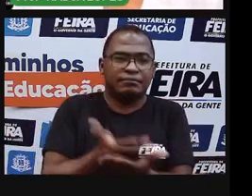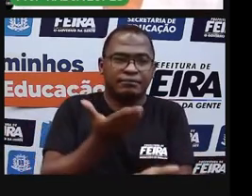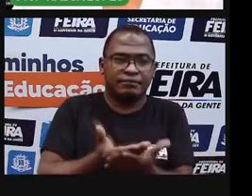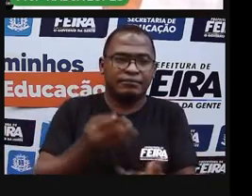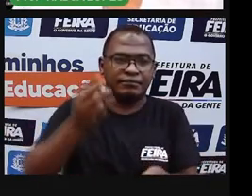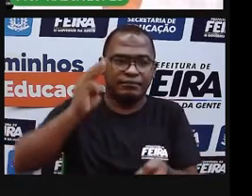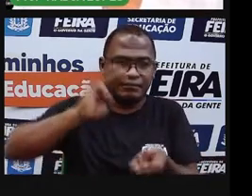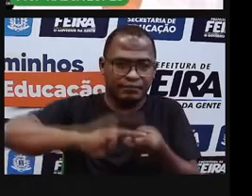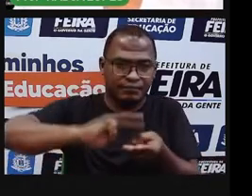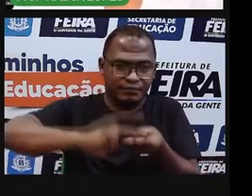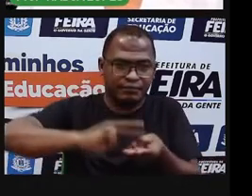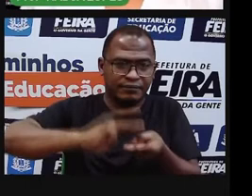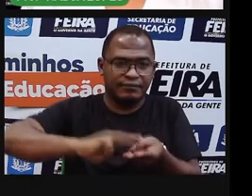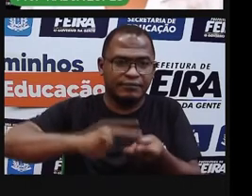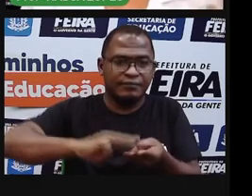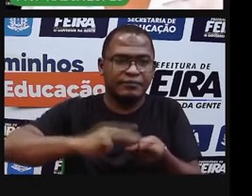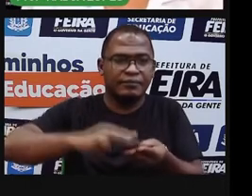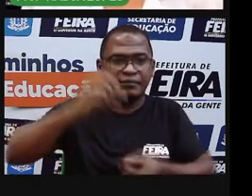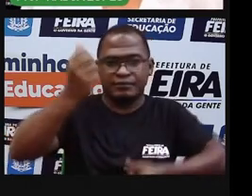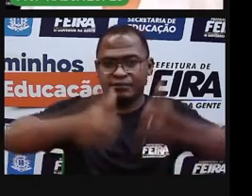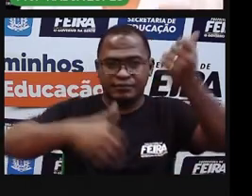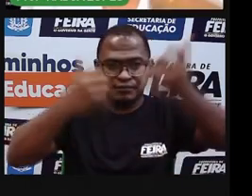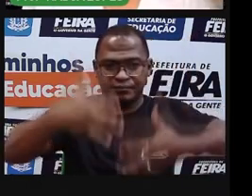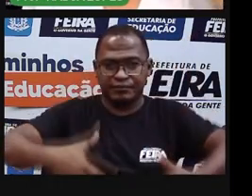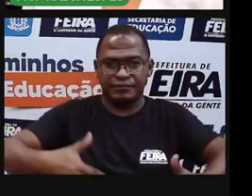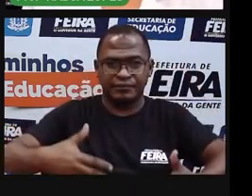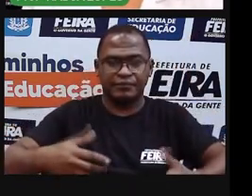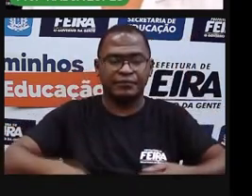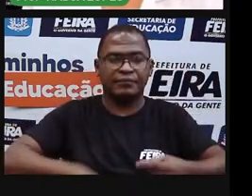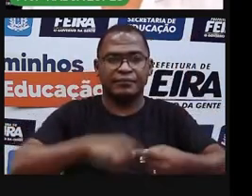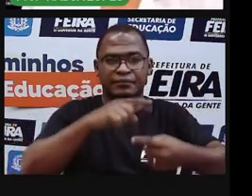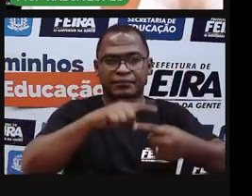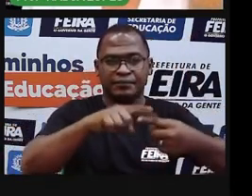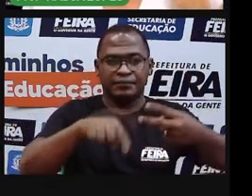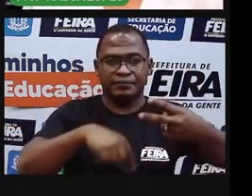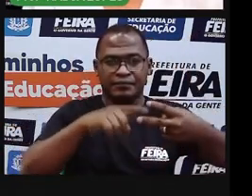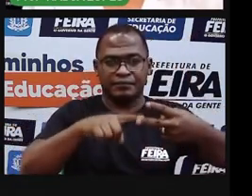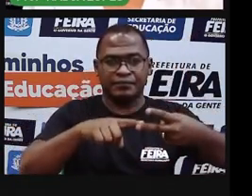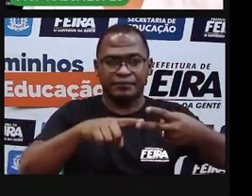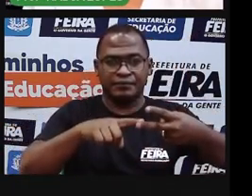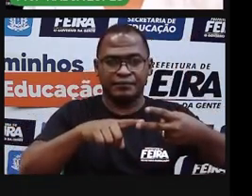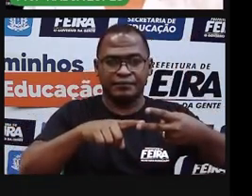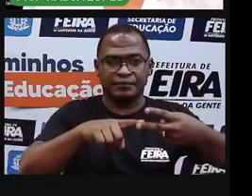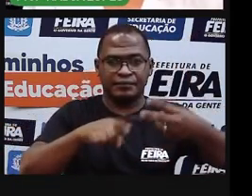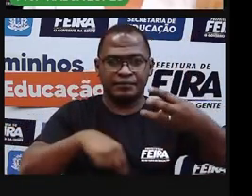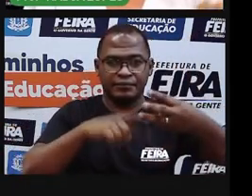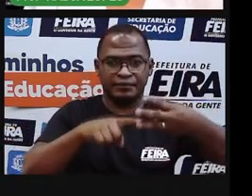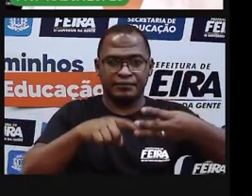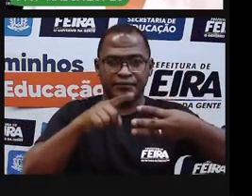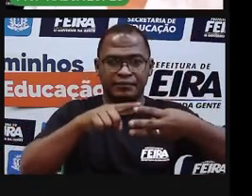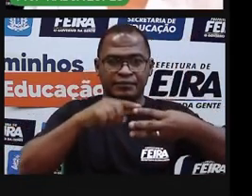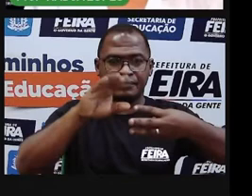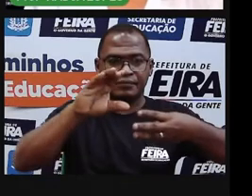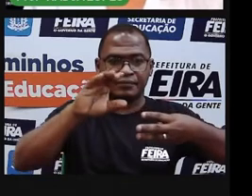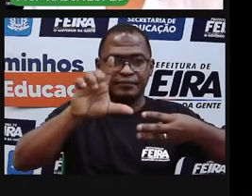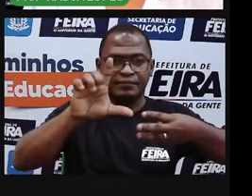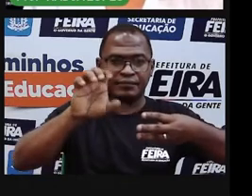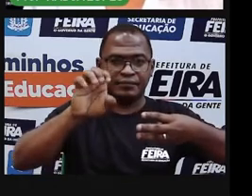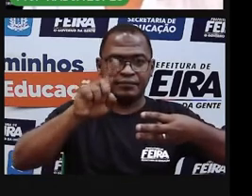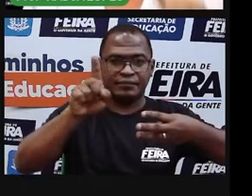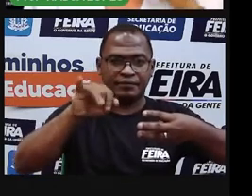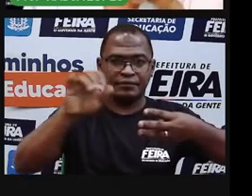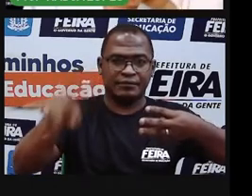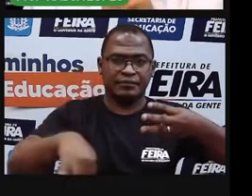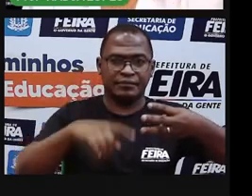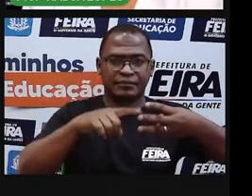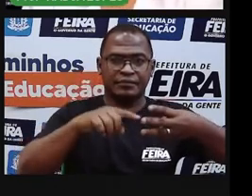é a apresentadora só professores multiplicadores Silvana e eu só